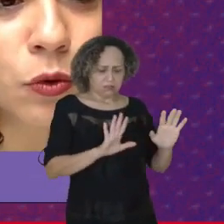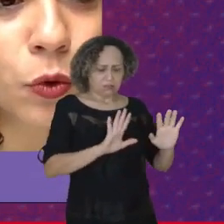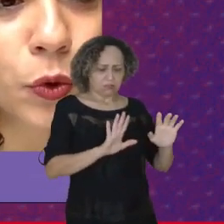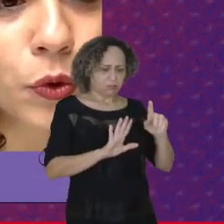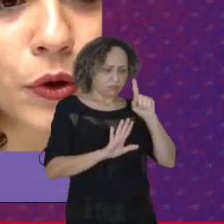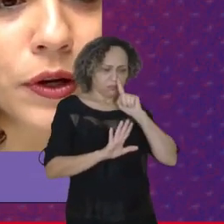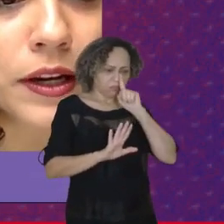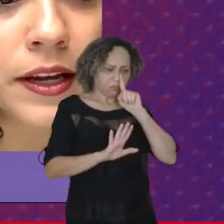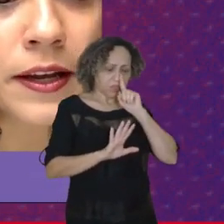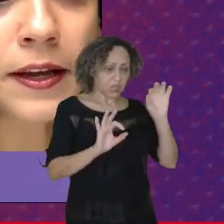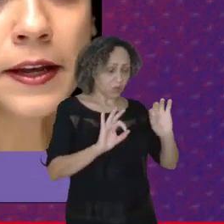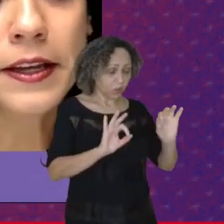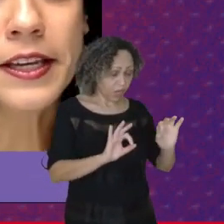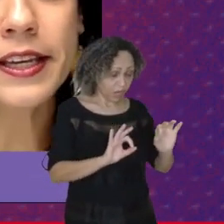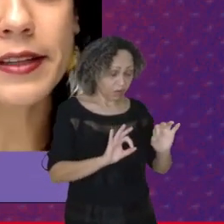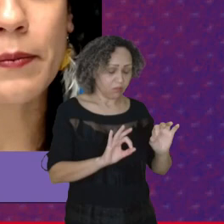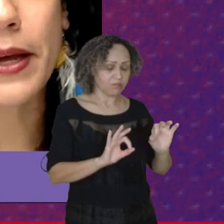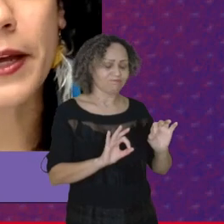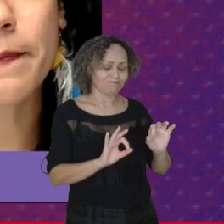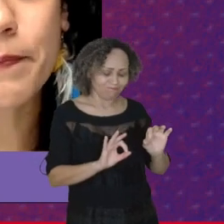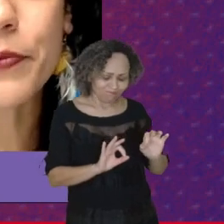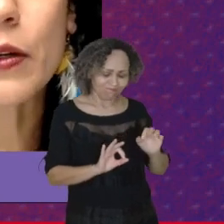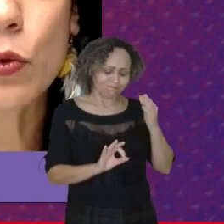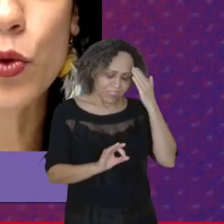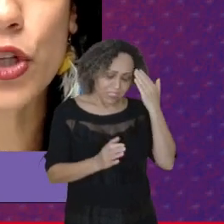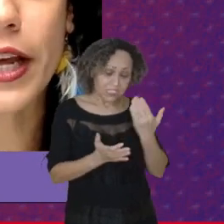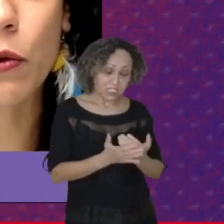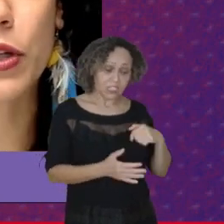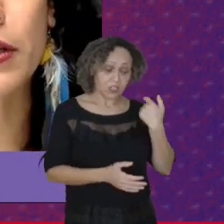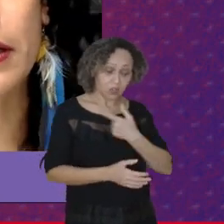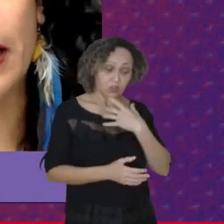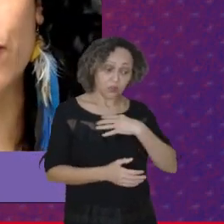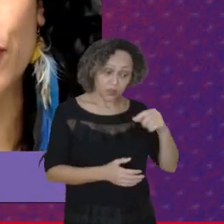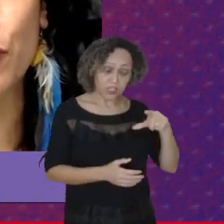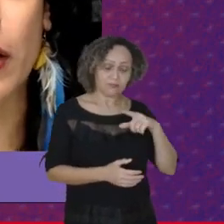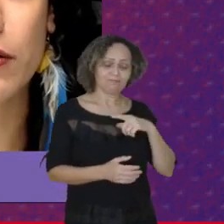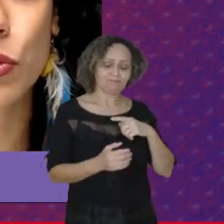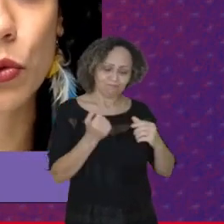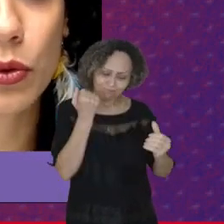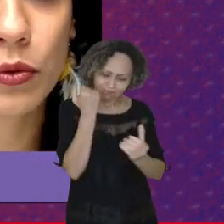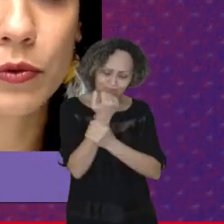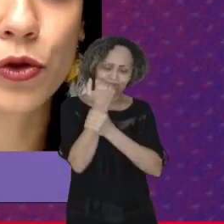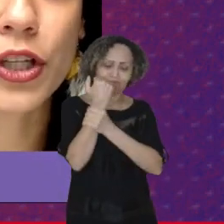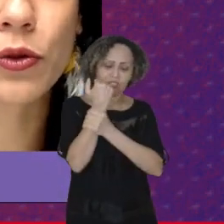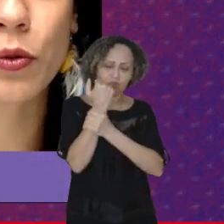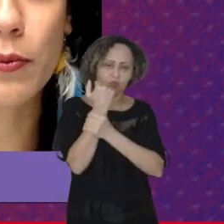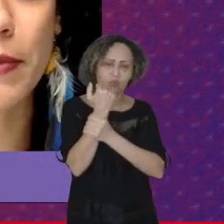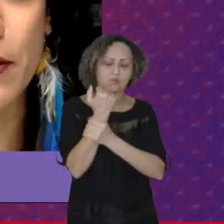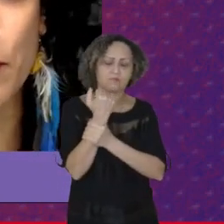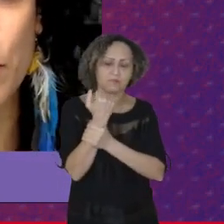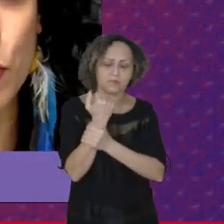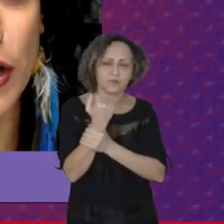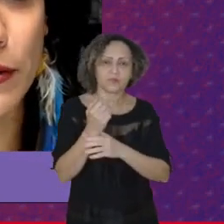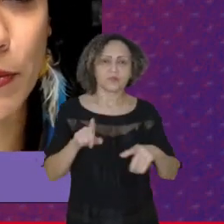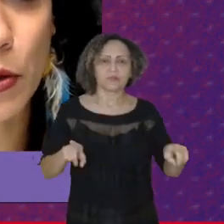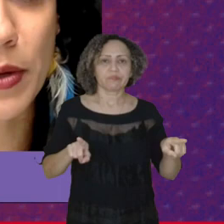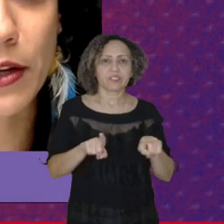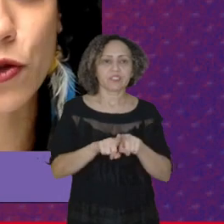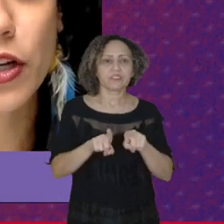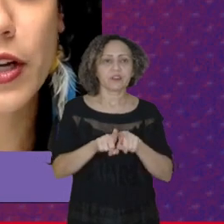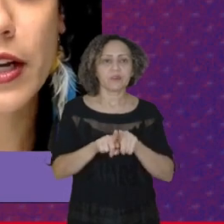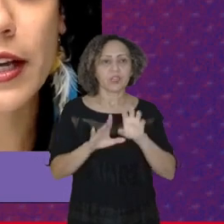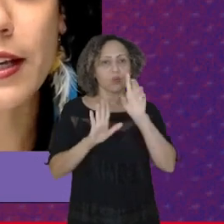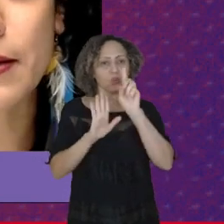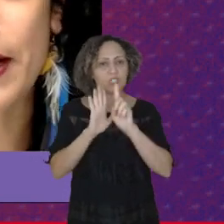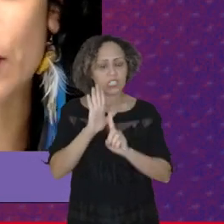está seguro, e também o que é dito, né, o direito ao